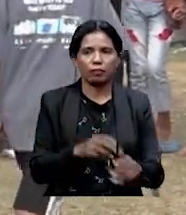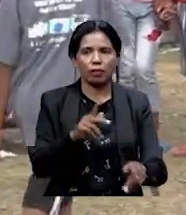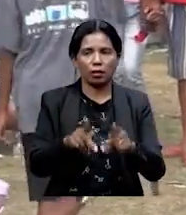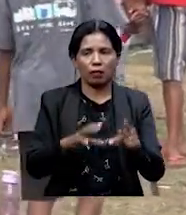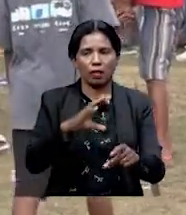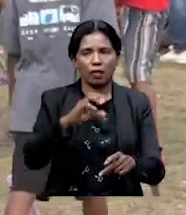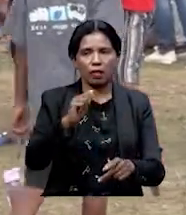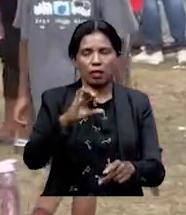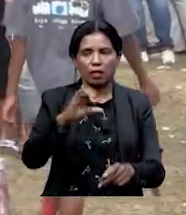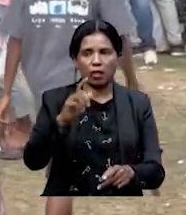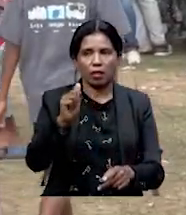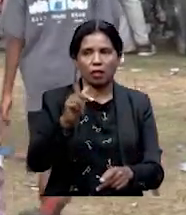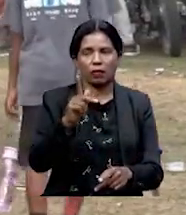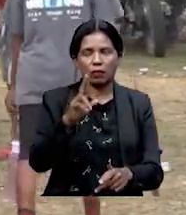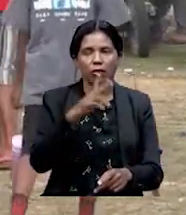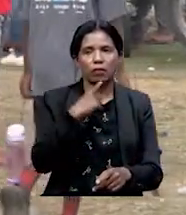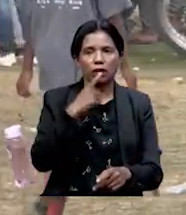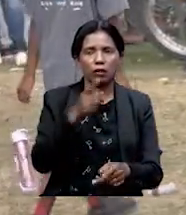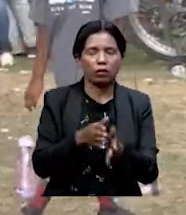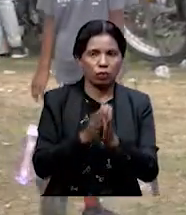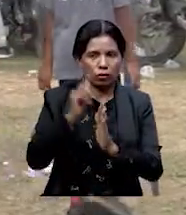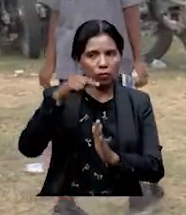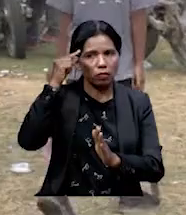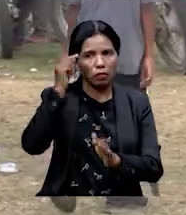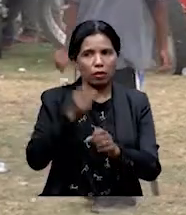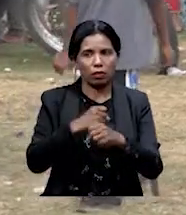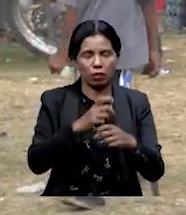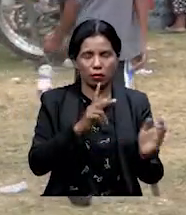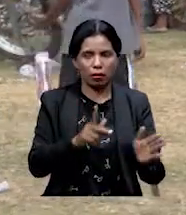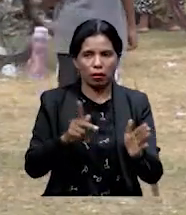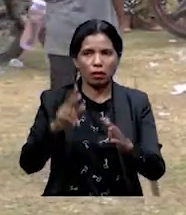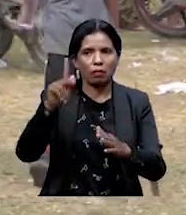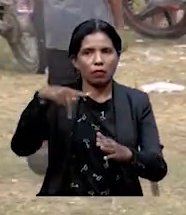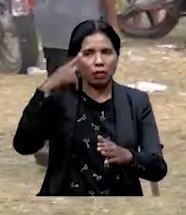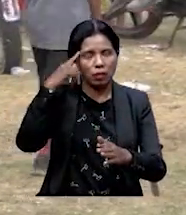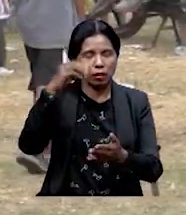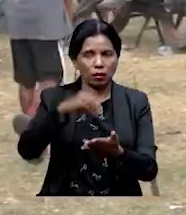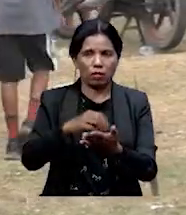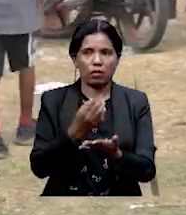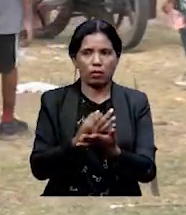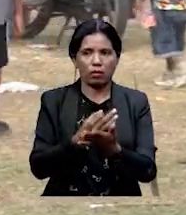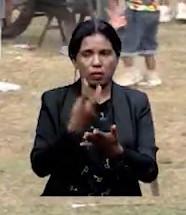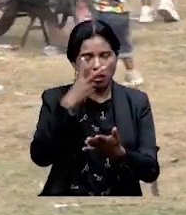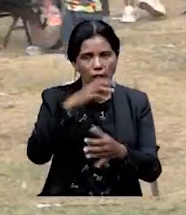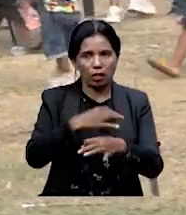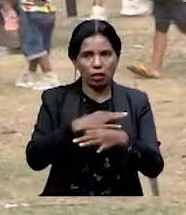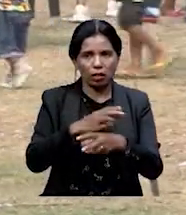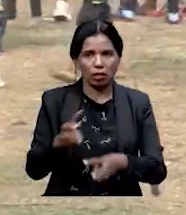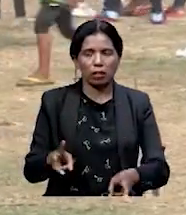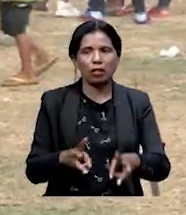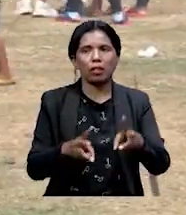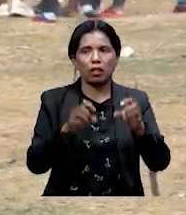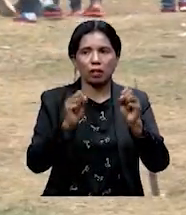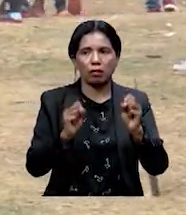Cailaco Cristiano Gouveia de Fátima, o seu governo atuou no plano político, no orçamento rodeado de estrada, não é?